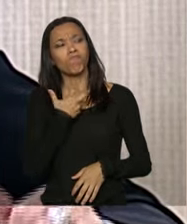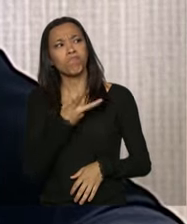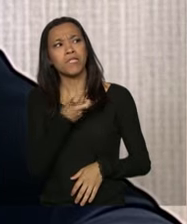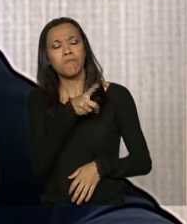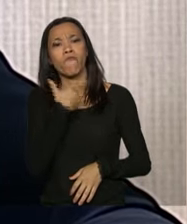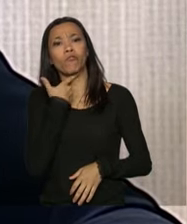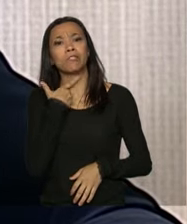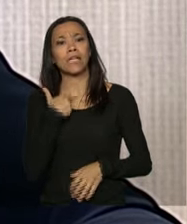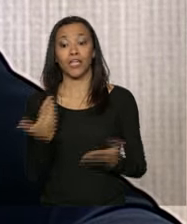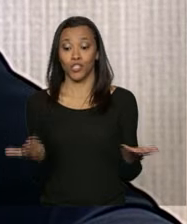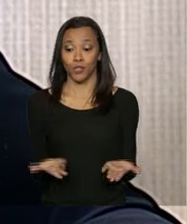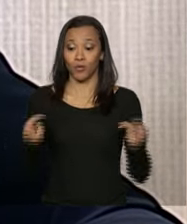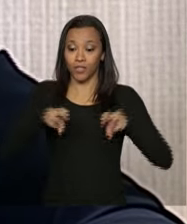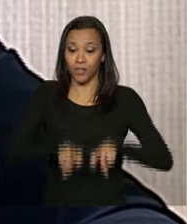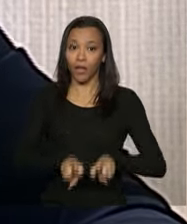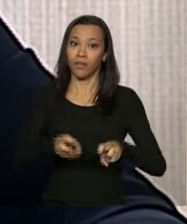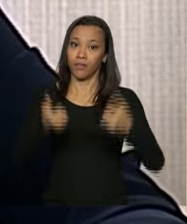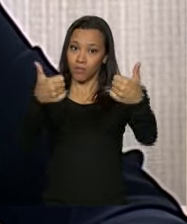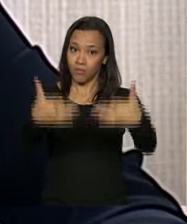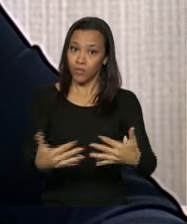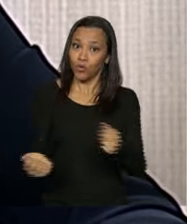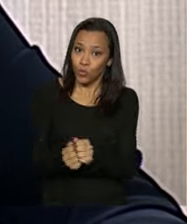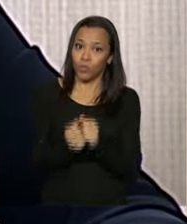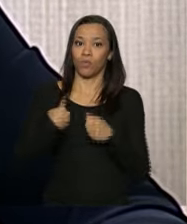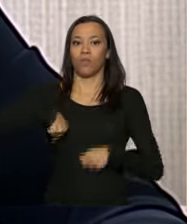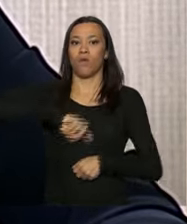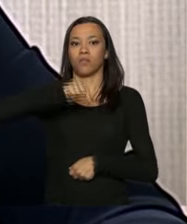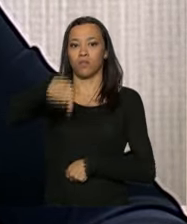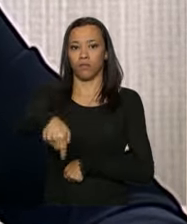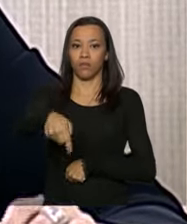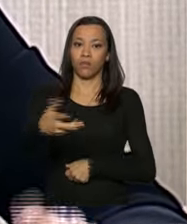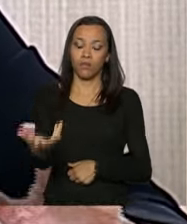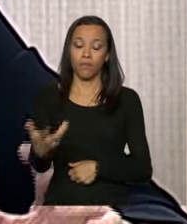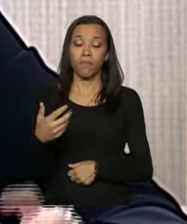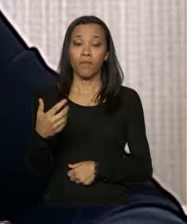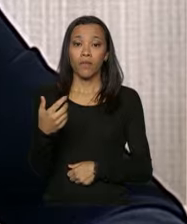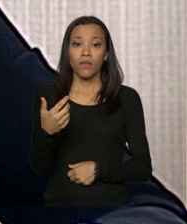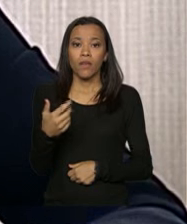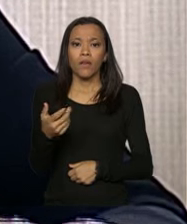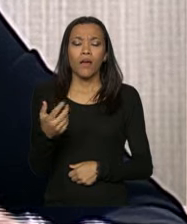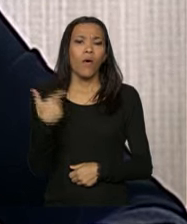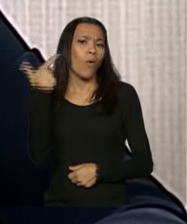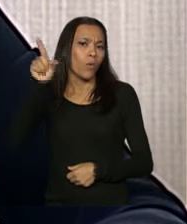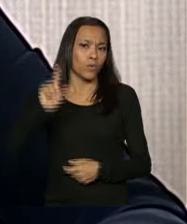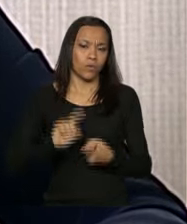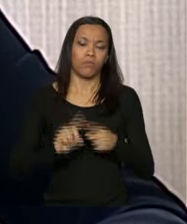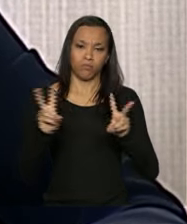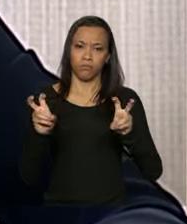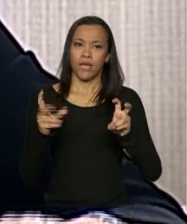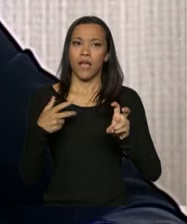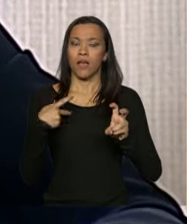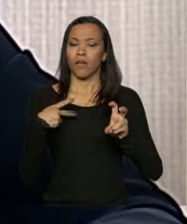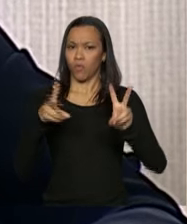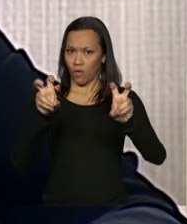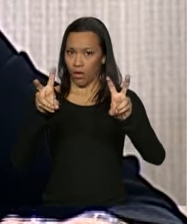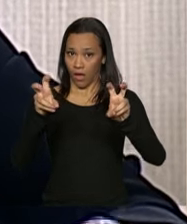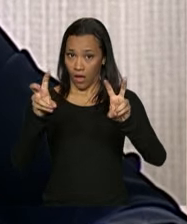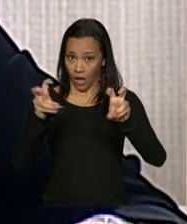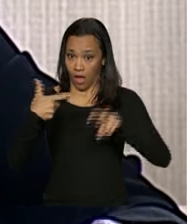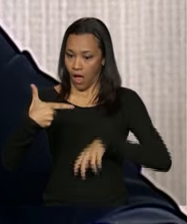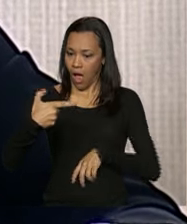conosco nessa trincheira, não é? Eu, com relação às armas de fogo, eu sou uma